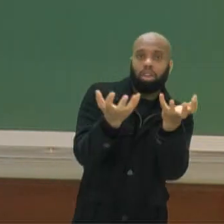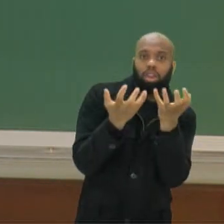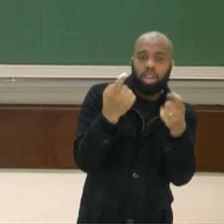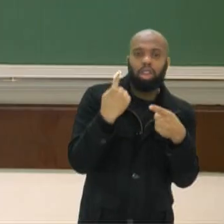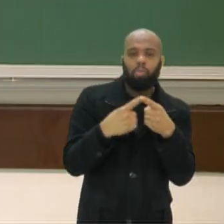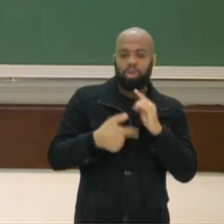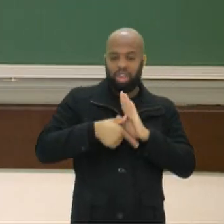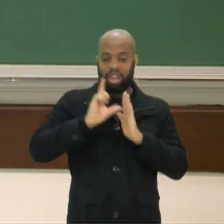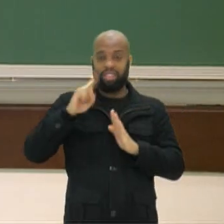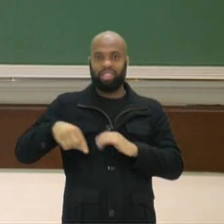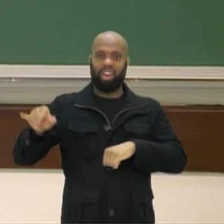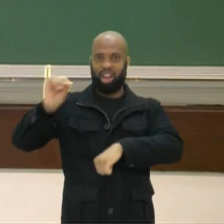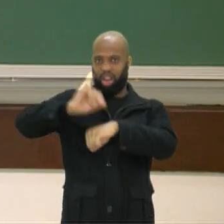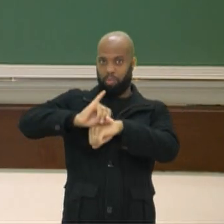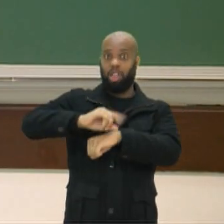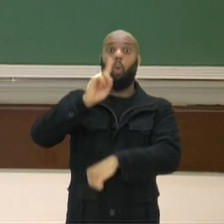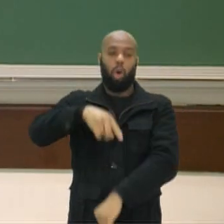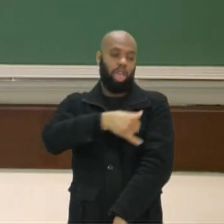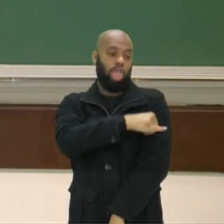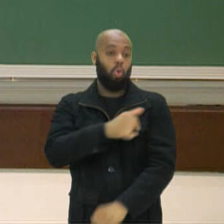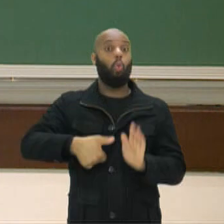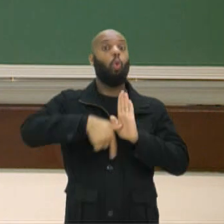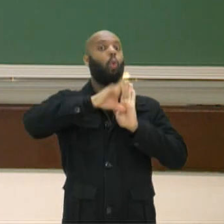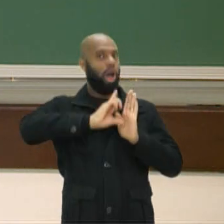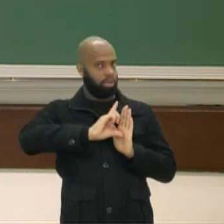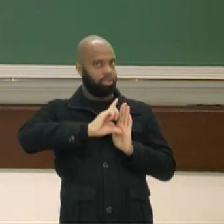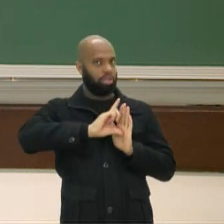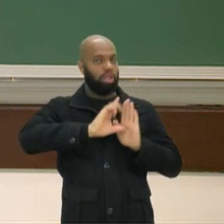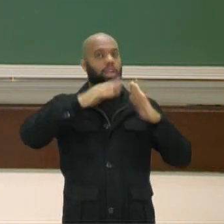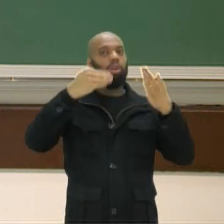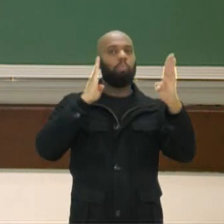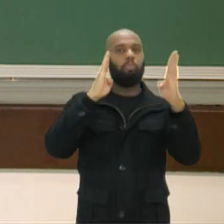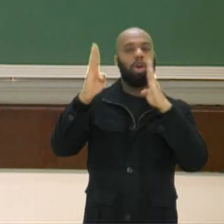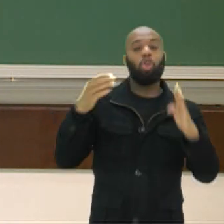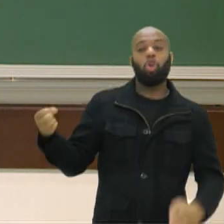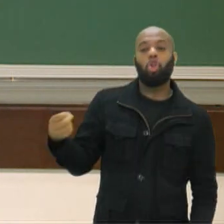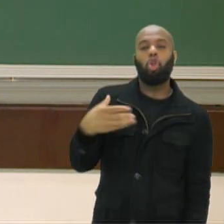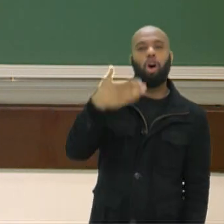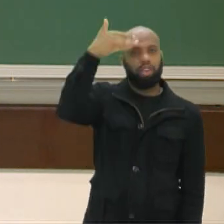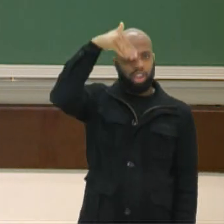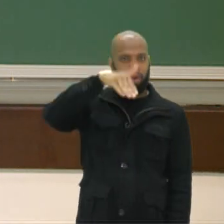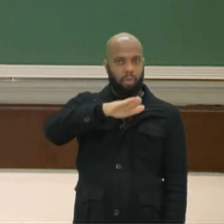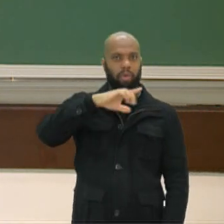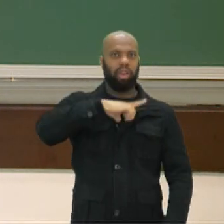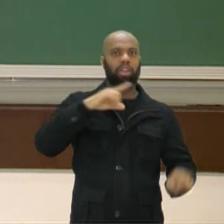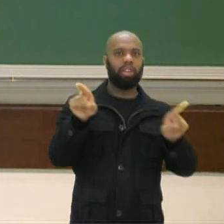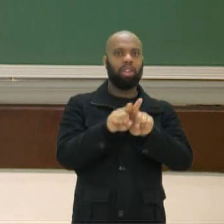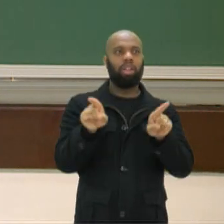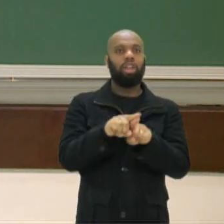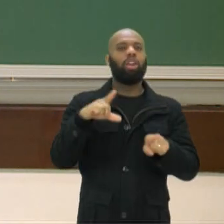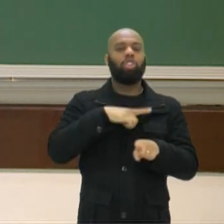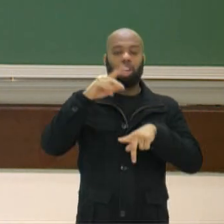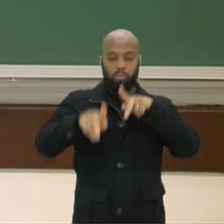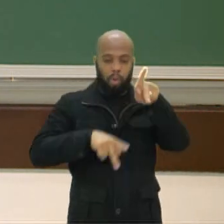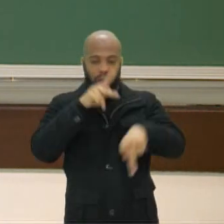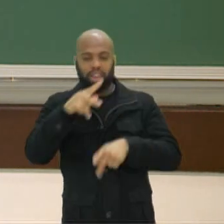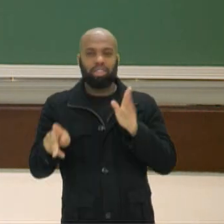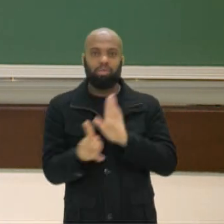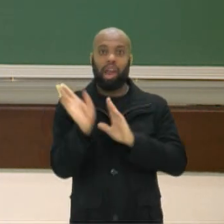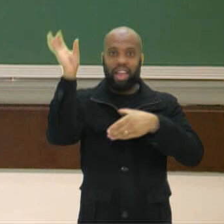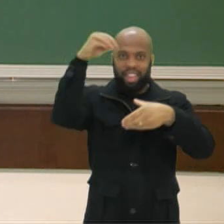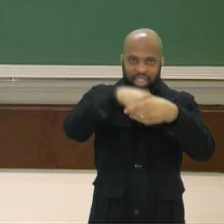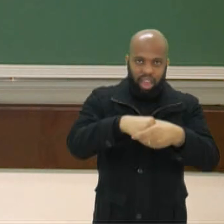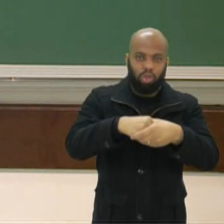era a capital, né? E foi justamente durante o período da Nova República em que essa civilização